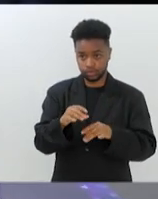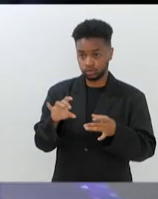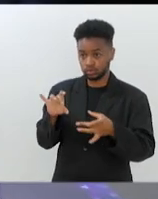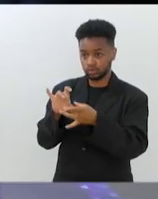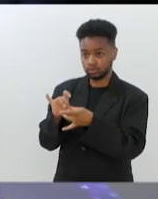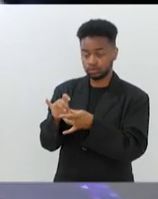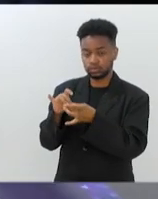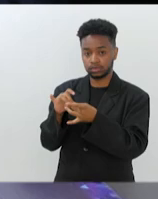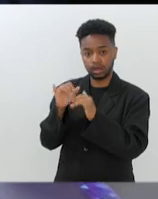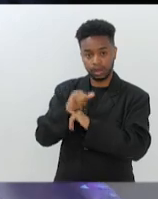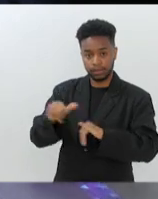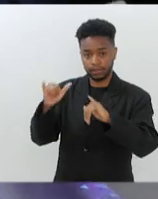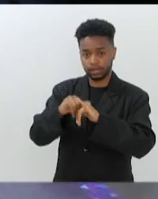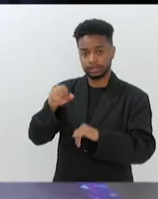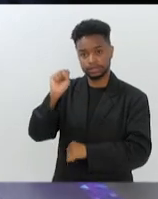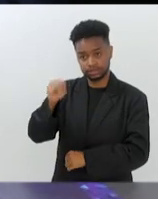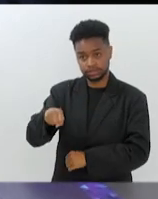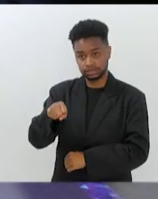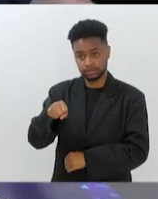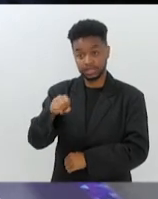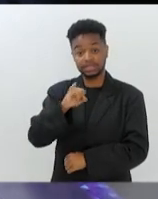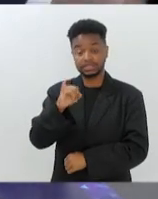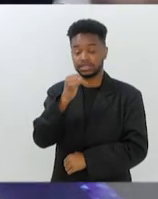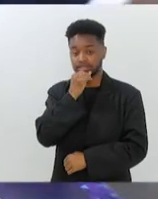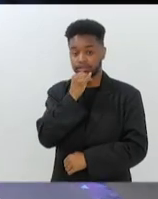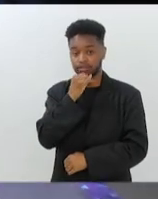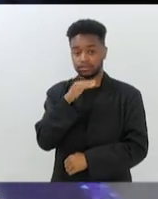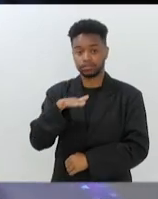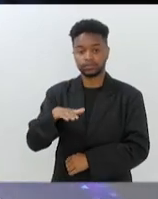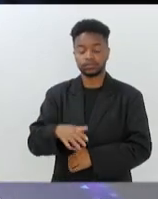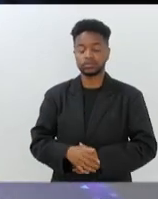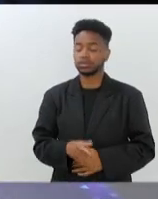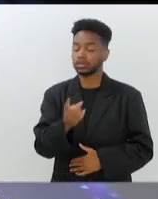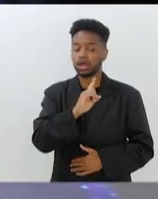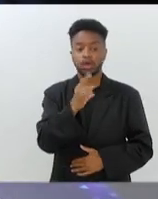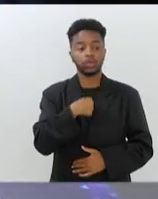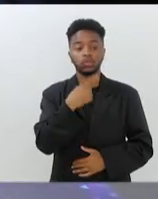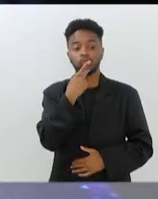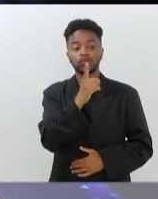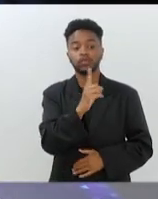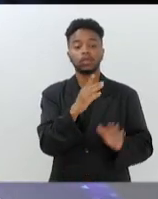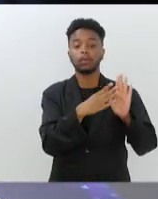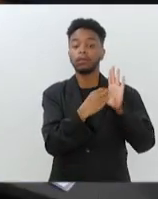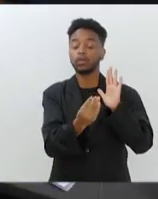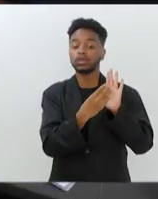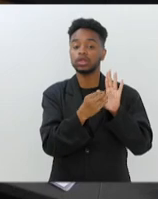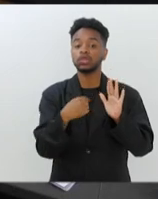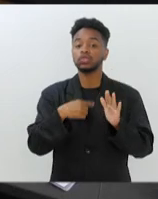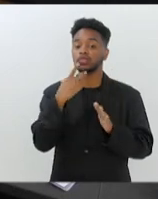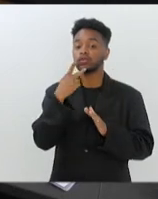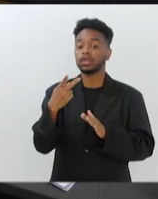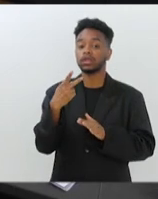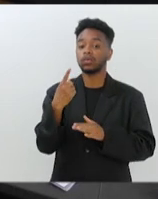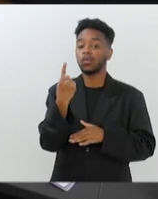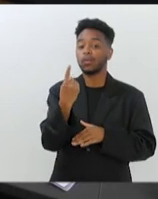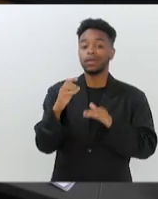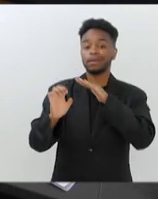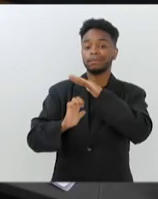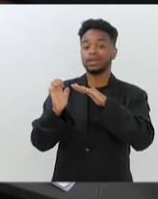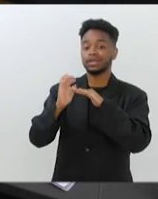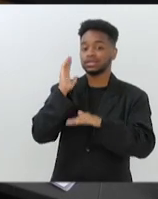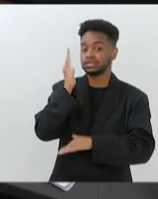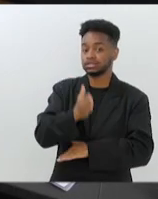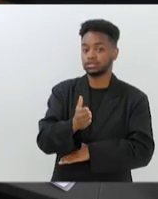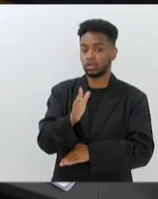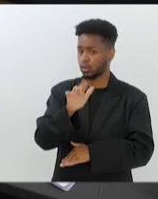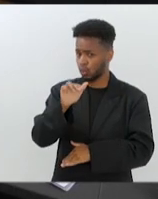sim quando uma campanha de saúde como disse não não tô dizendo dos do modelo eu tô dizendo de um veículo específico Não